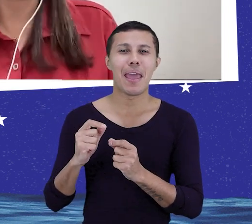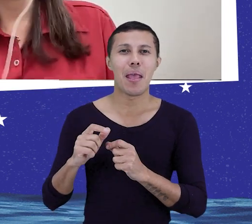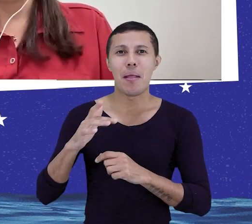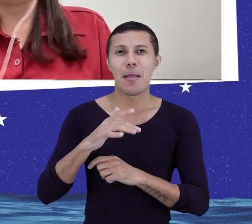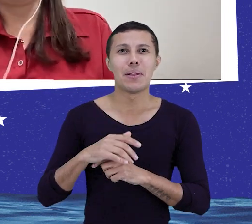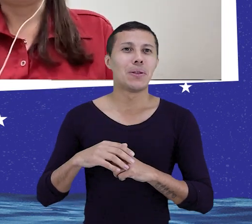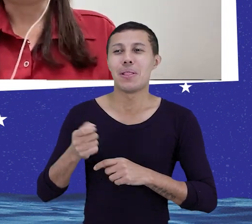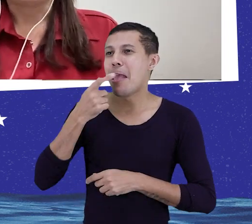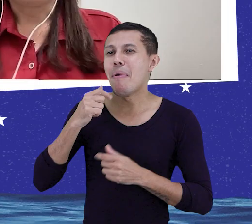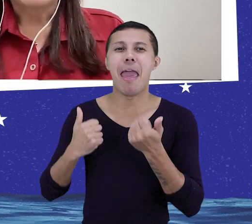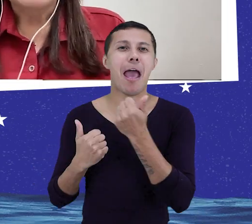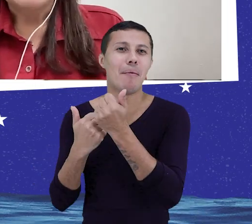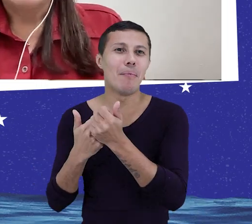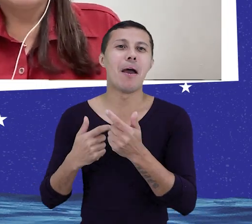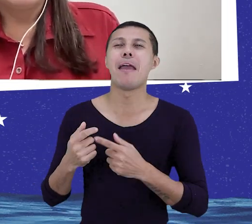linha.